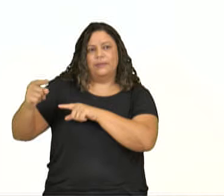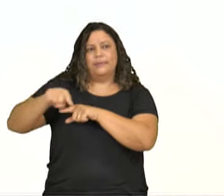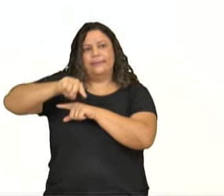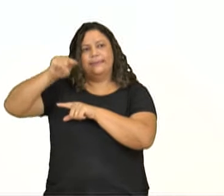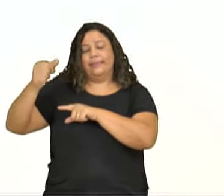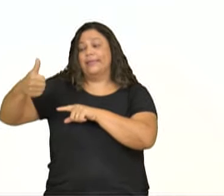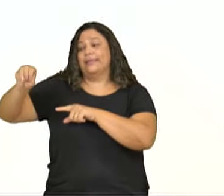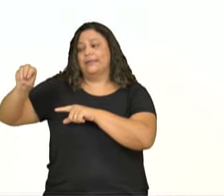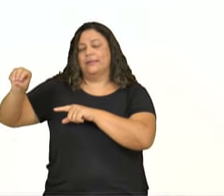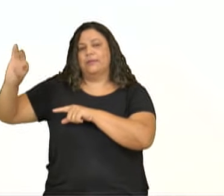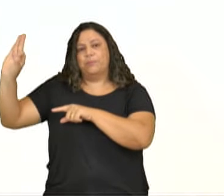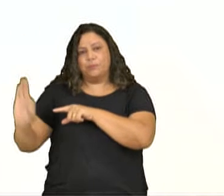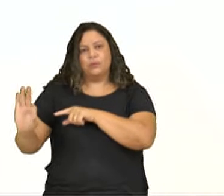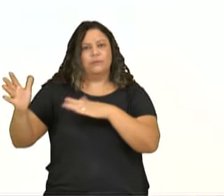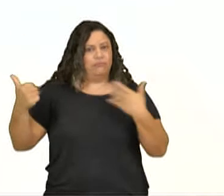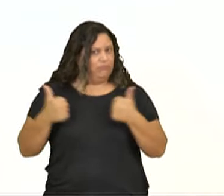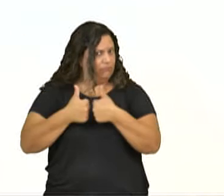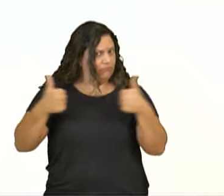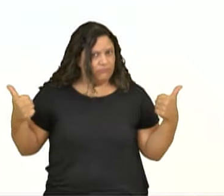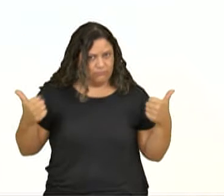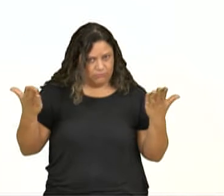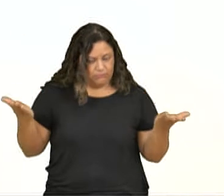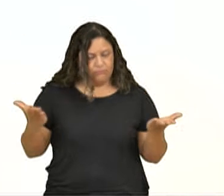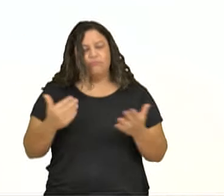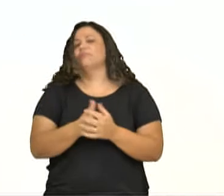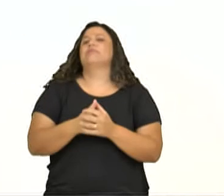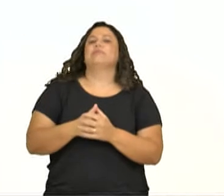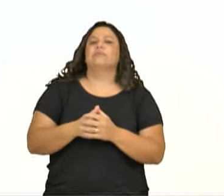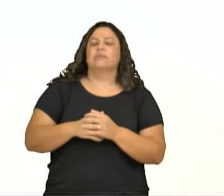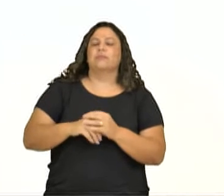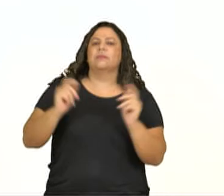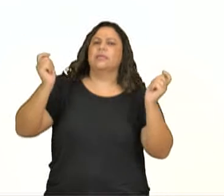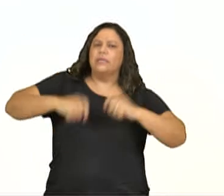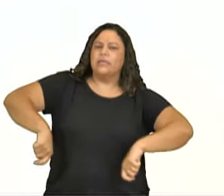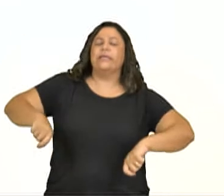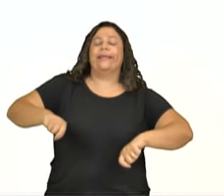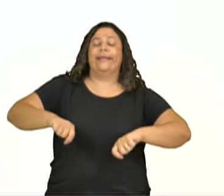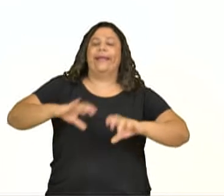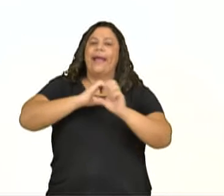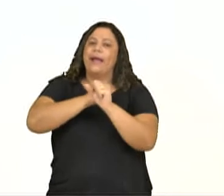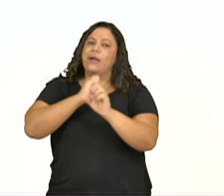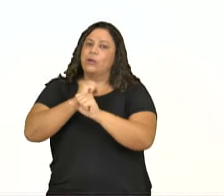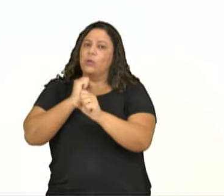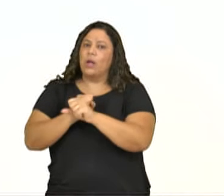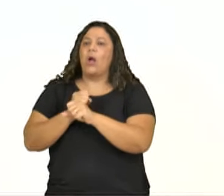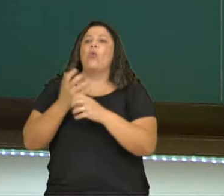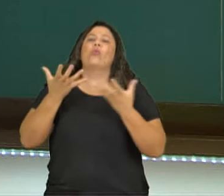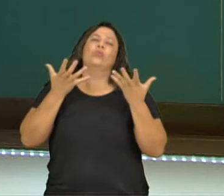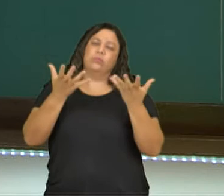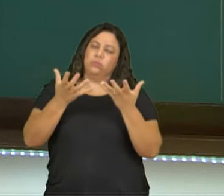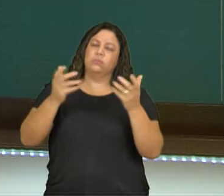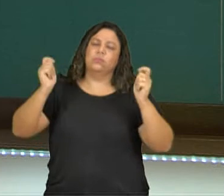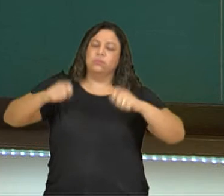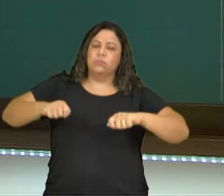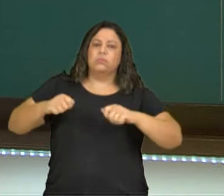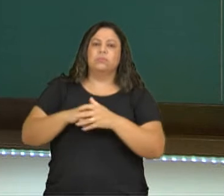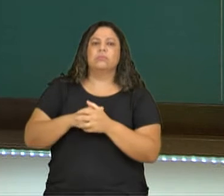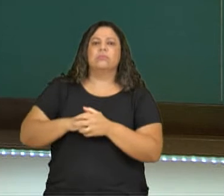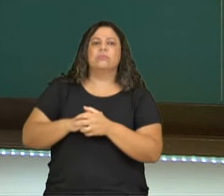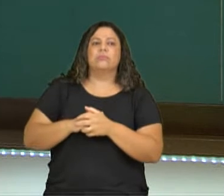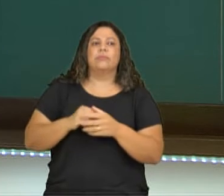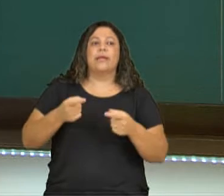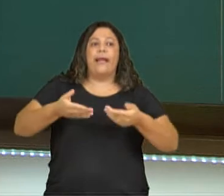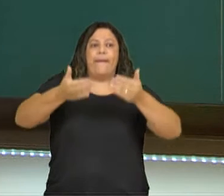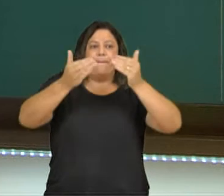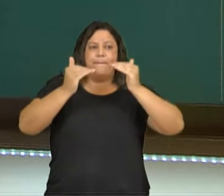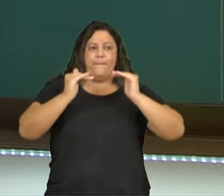reação. Tá ok? Por quê? Porque é o cálculo teórico. É o que se esperava obter, tá? Mas